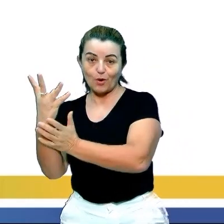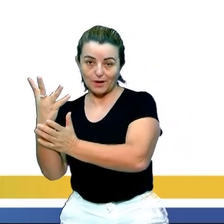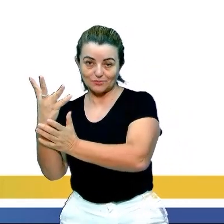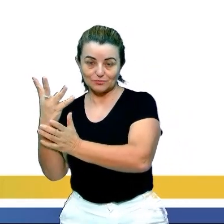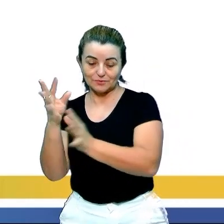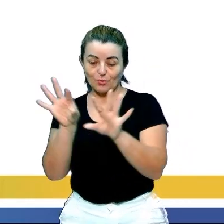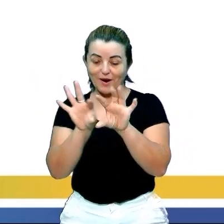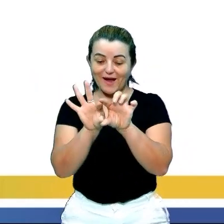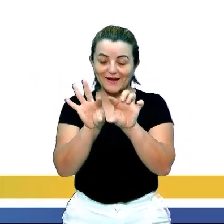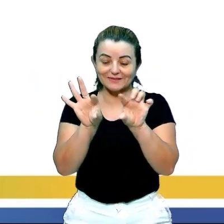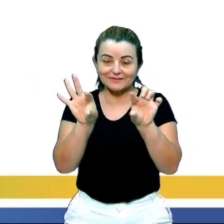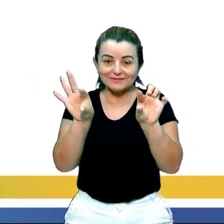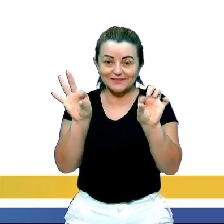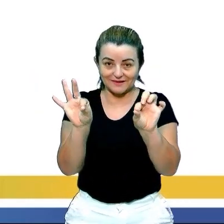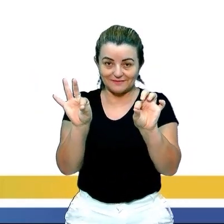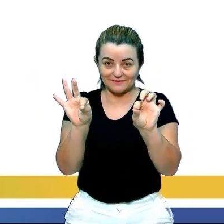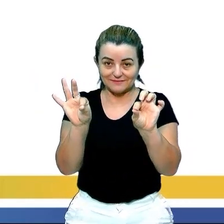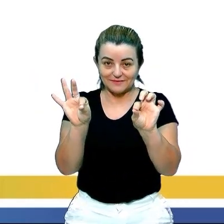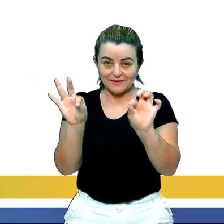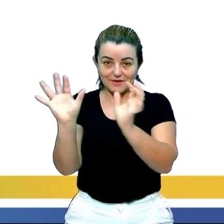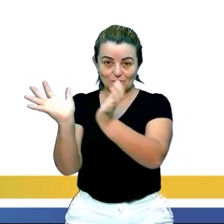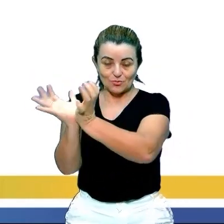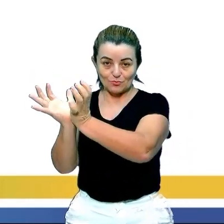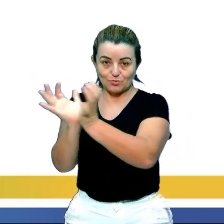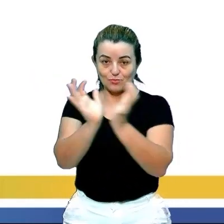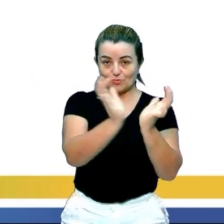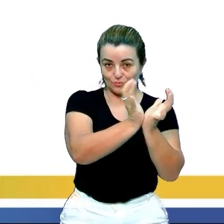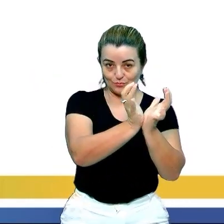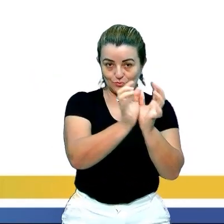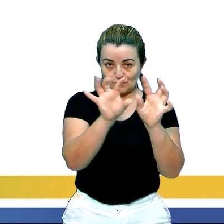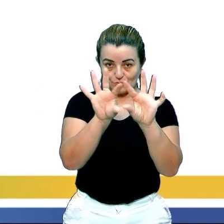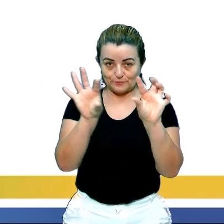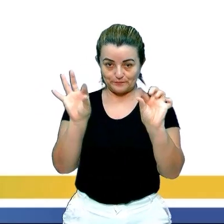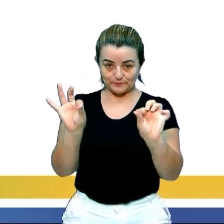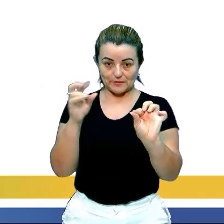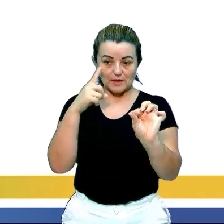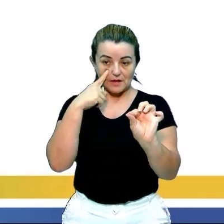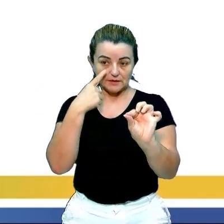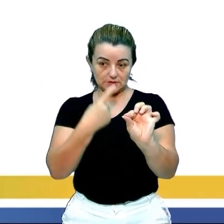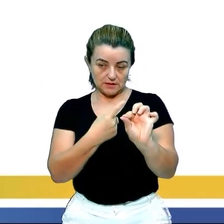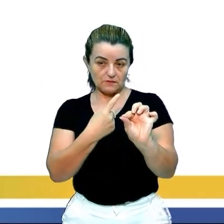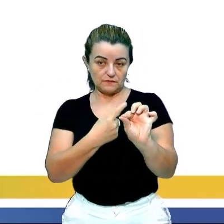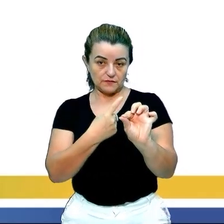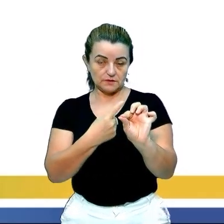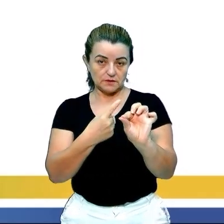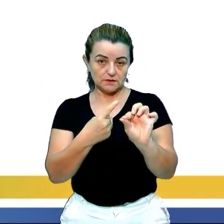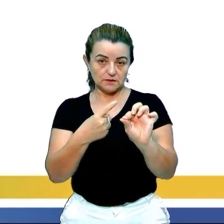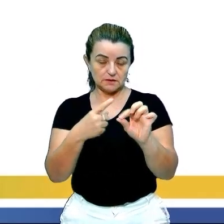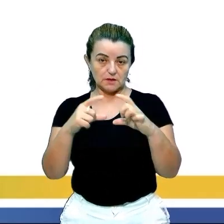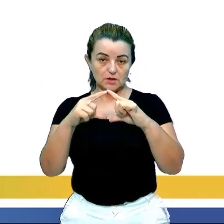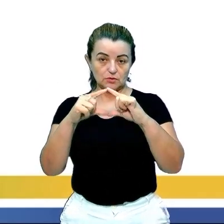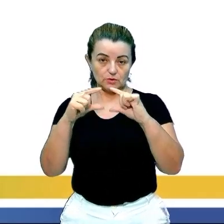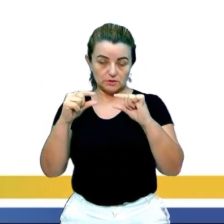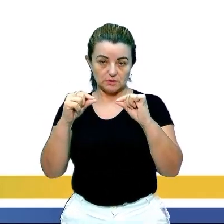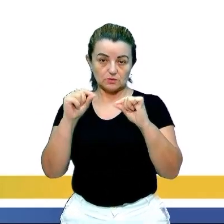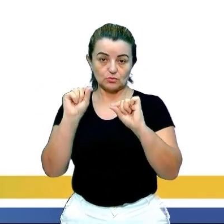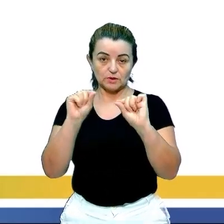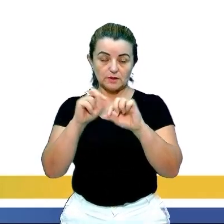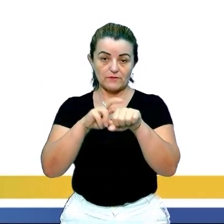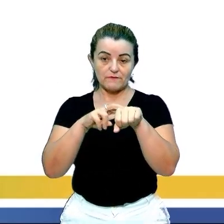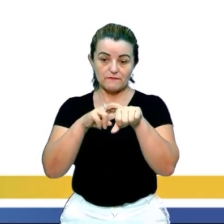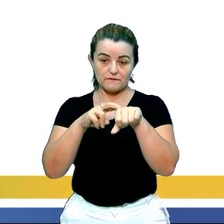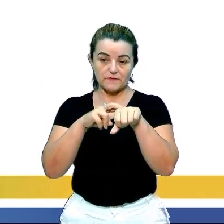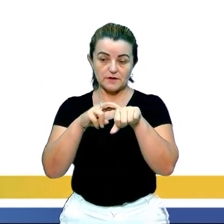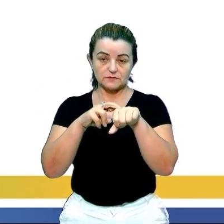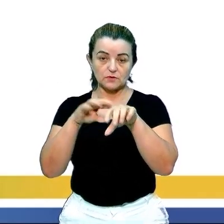indicando, né, aquela setinha pontilhada perto do retângulo verde. Está indicando que essas 2 linhas aí da tabela periódica, elas